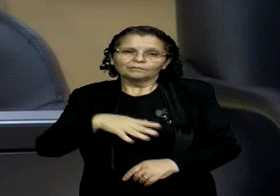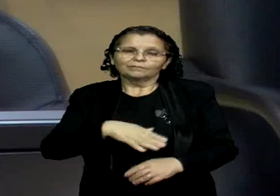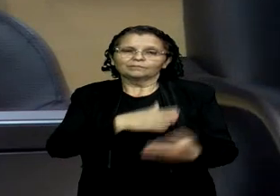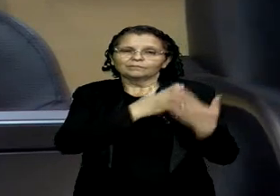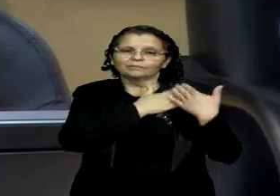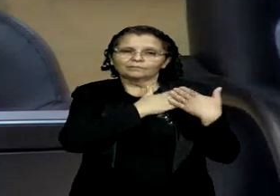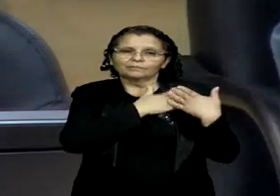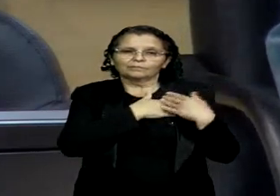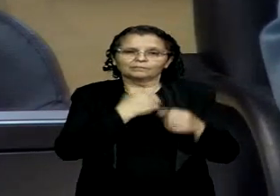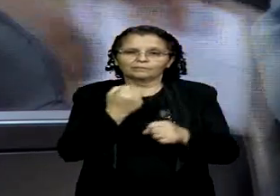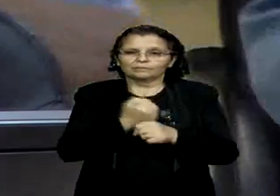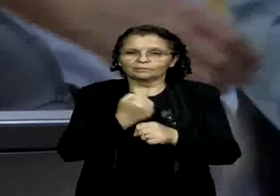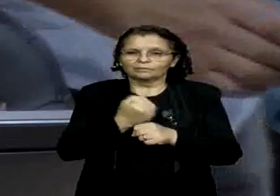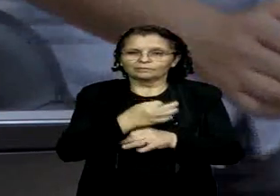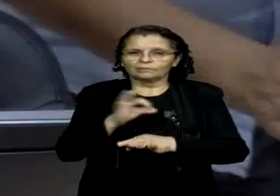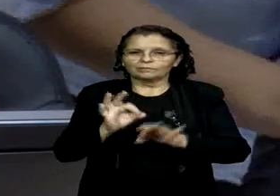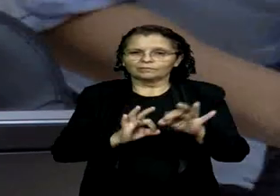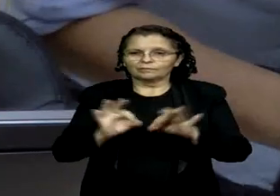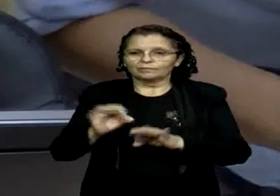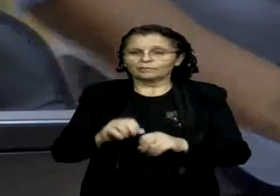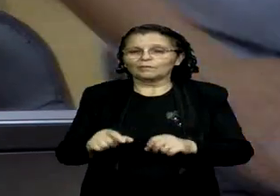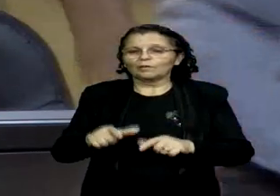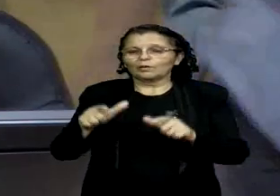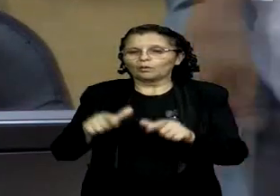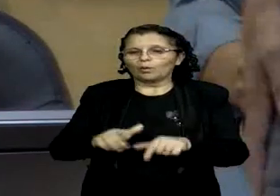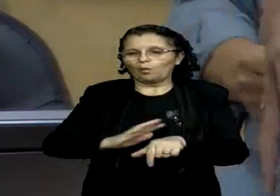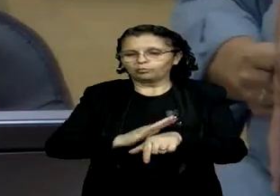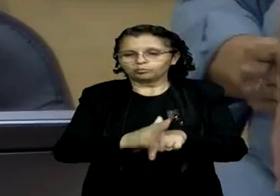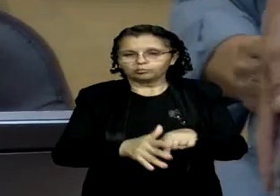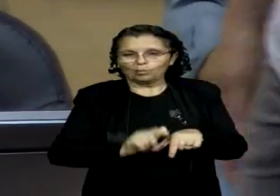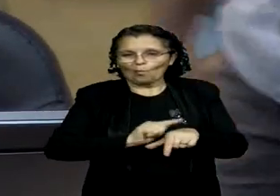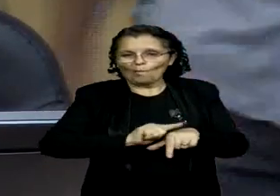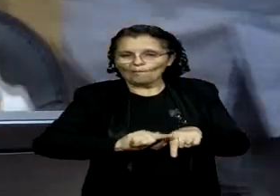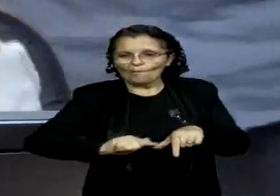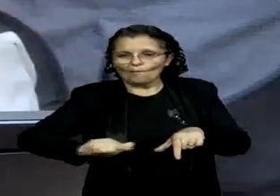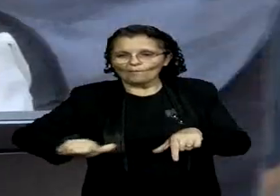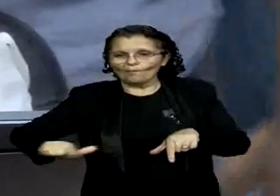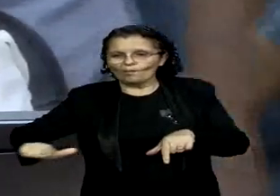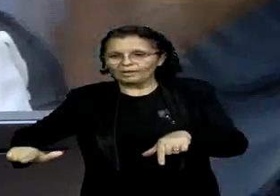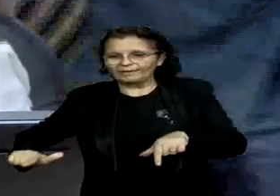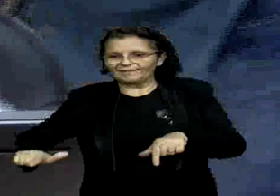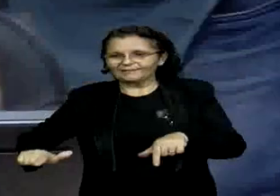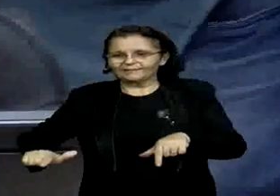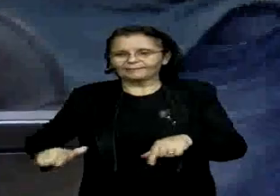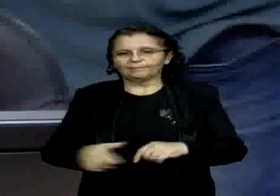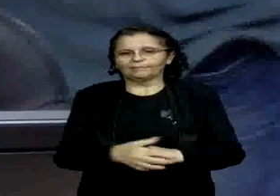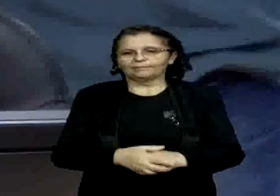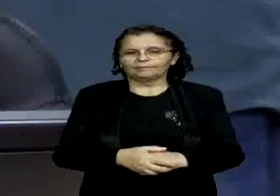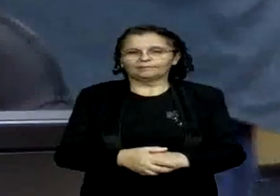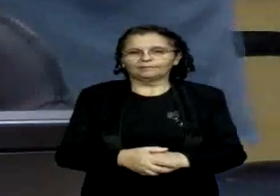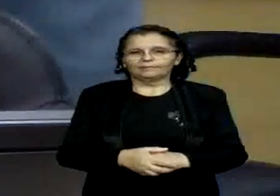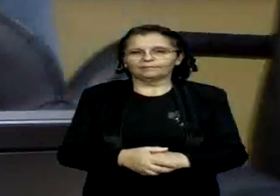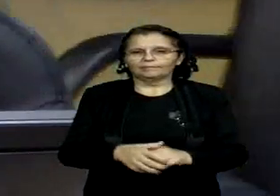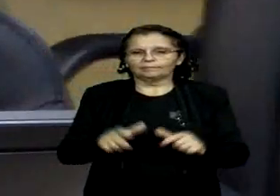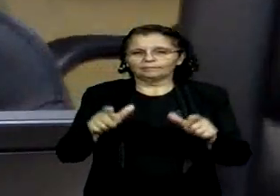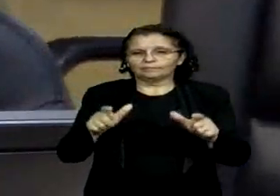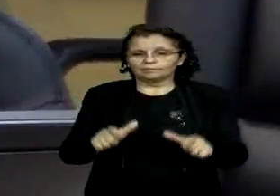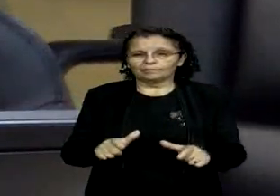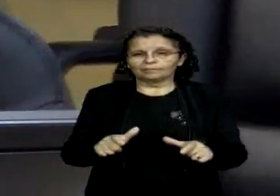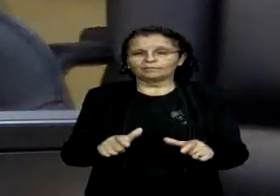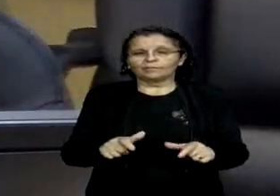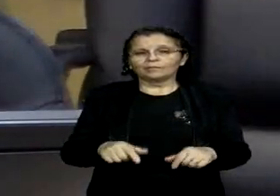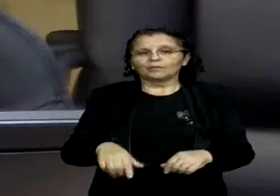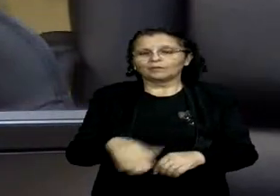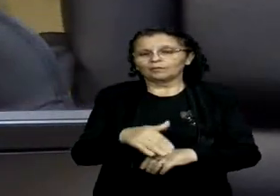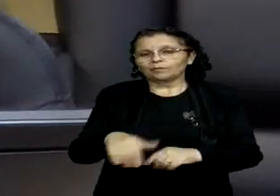competente de serviços e obras limpeza de boca de lobo, bueiro da Zona Norte, da Rua Doutor José Marques